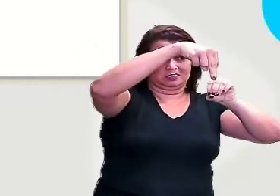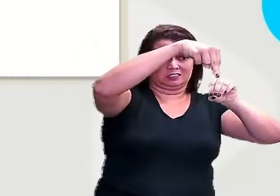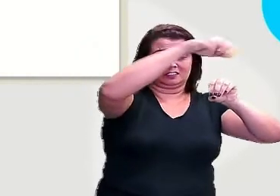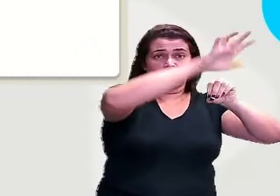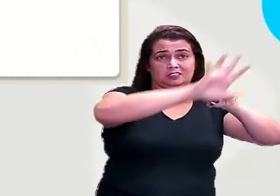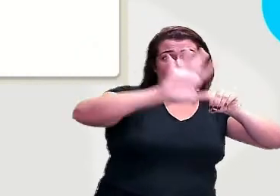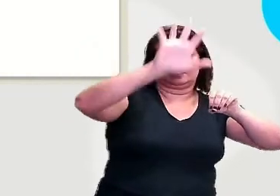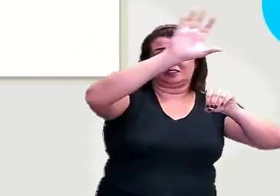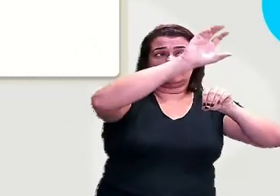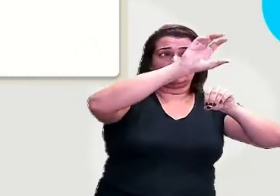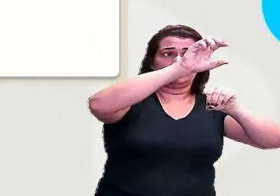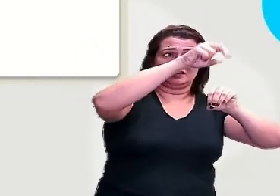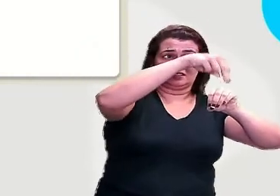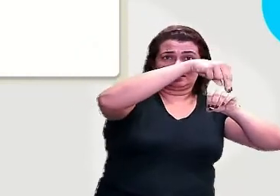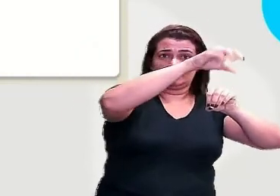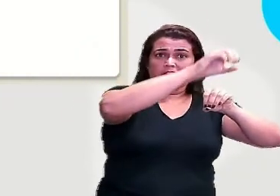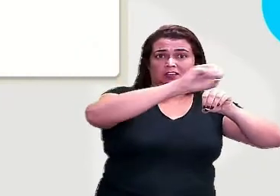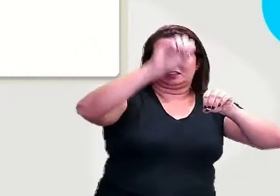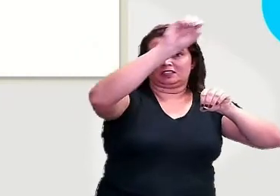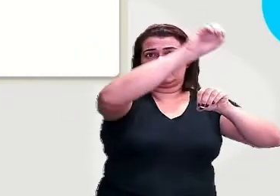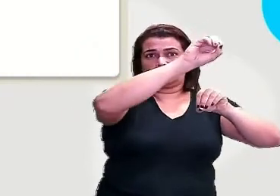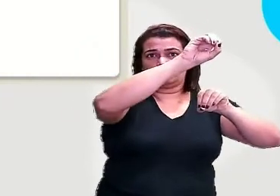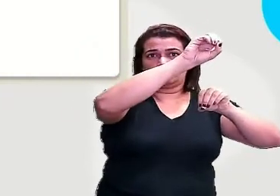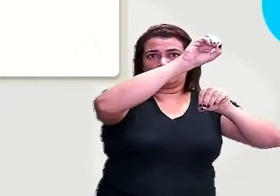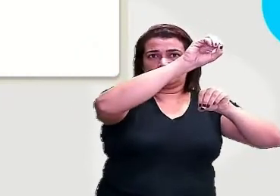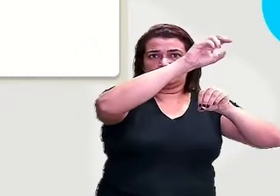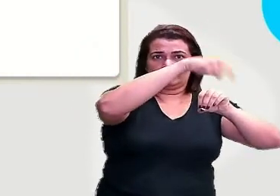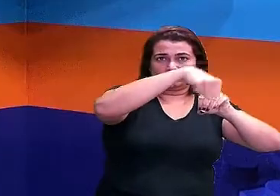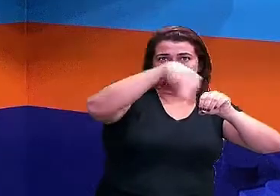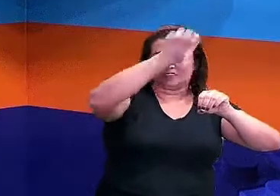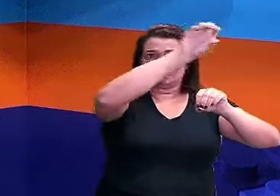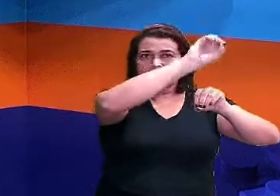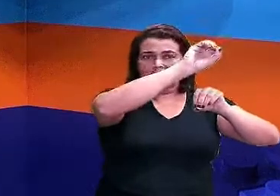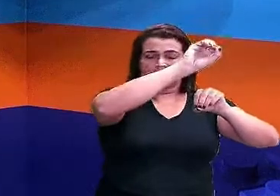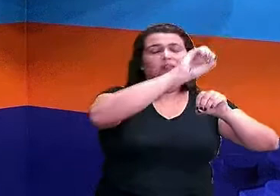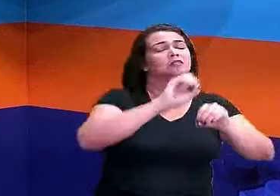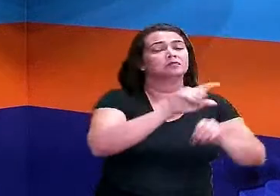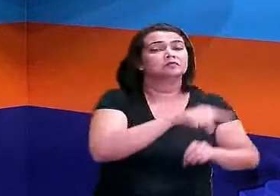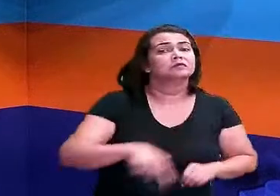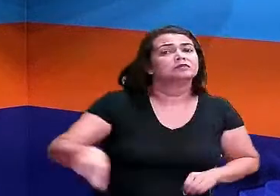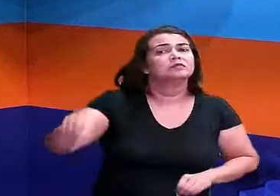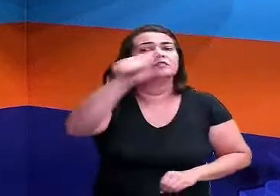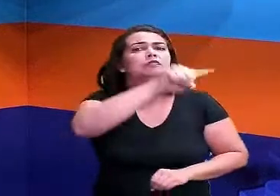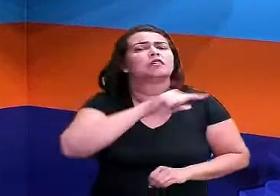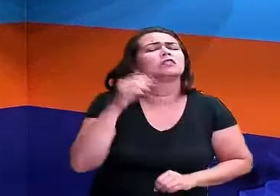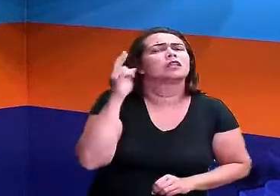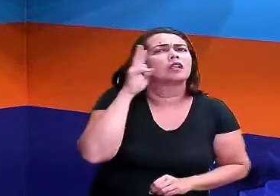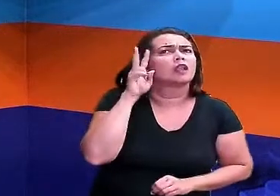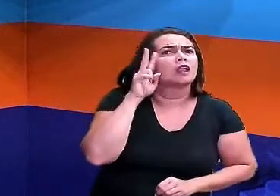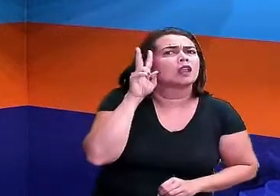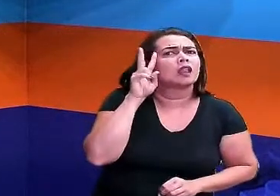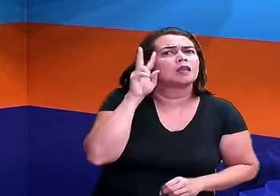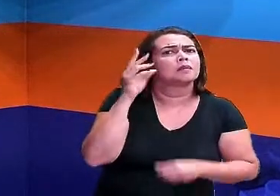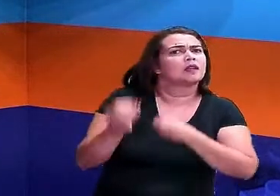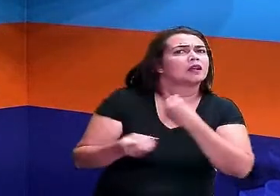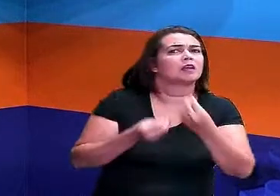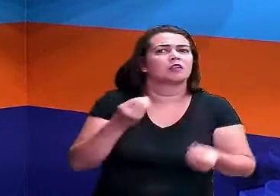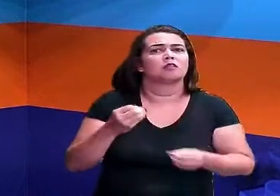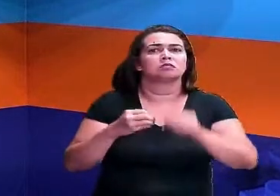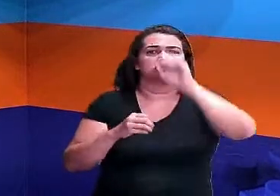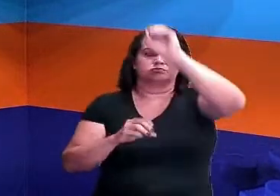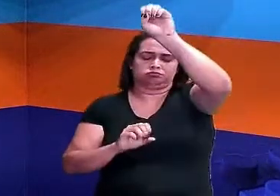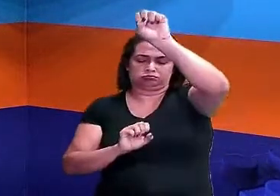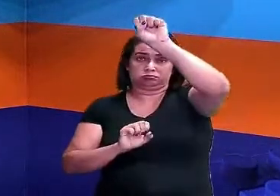NO. Então, se você lembrar, né, você já pode até ver que a nossa divisão